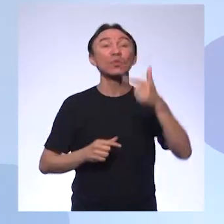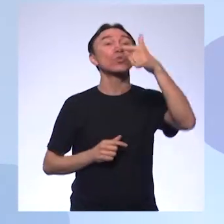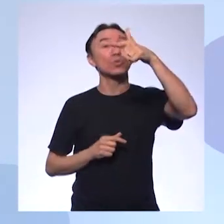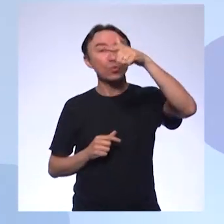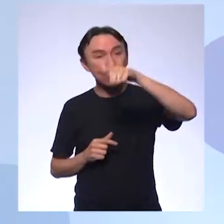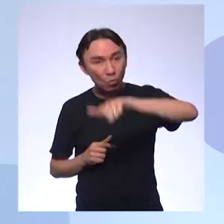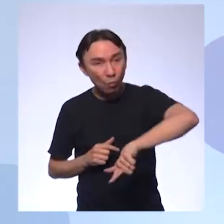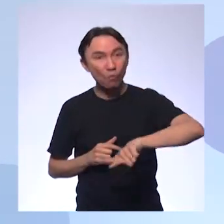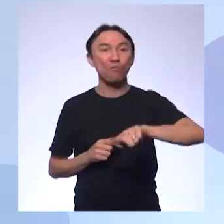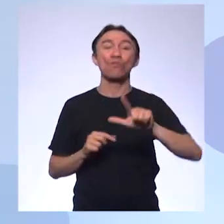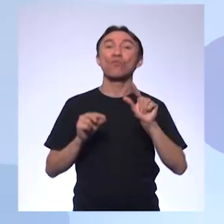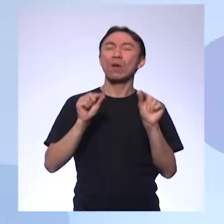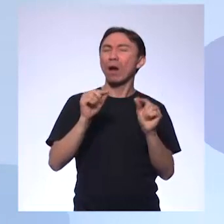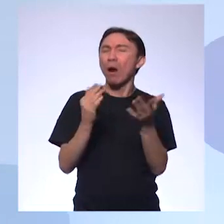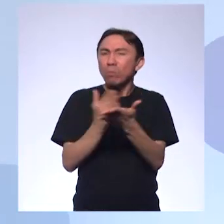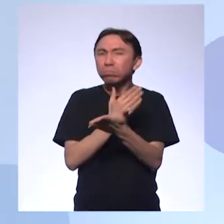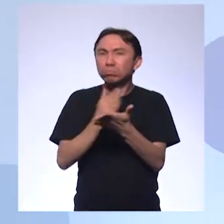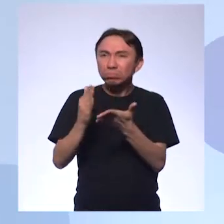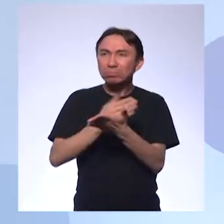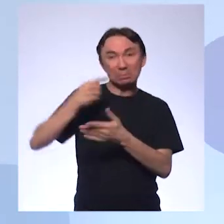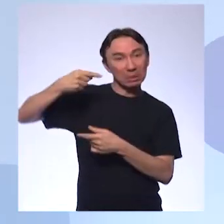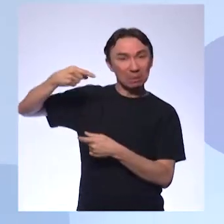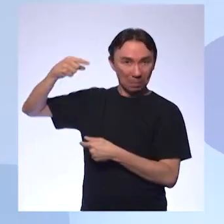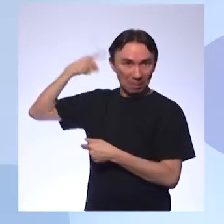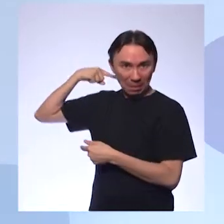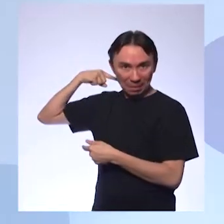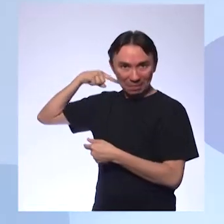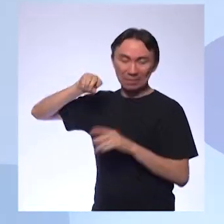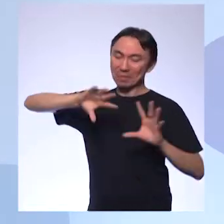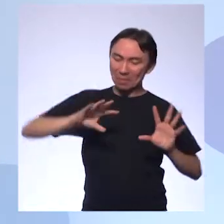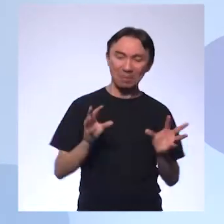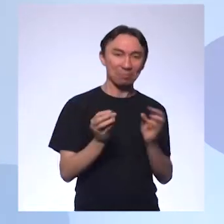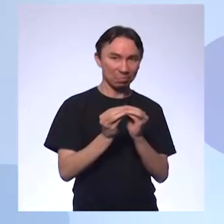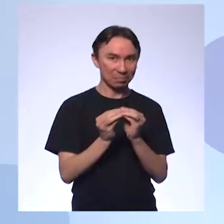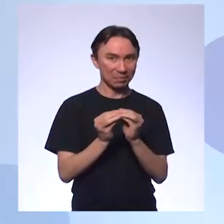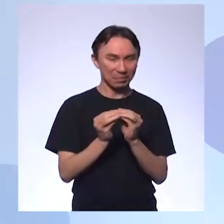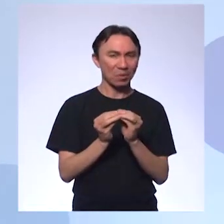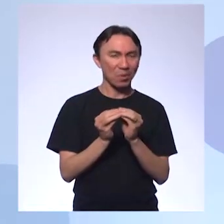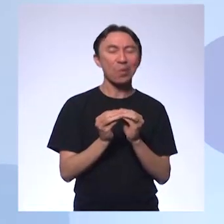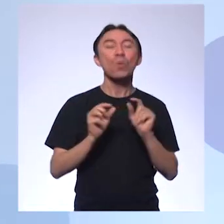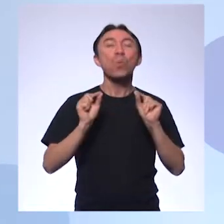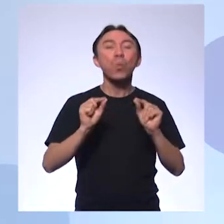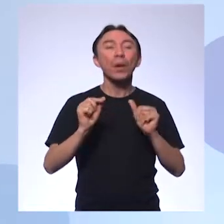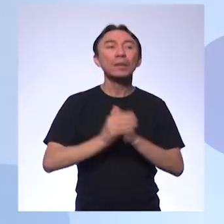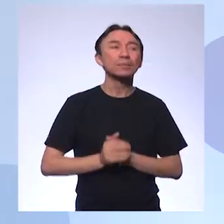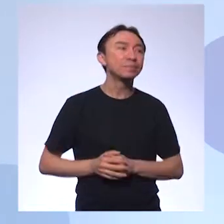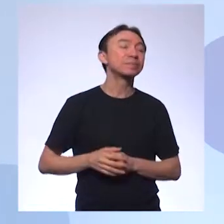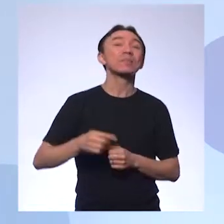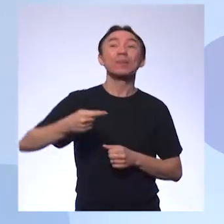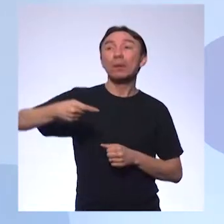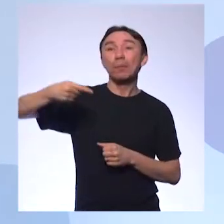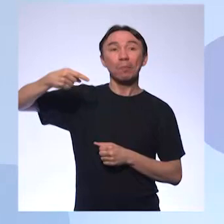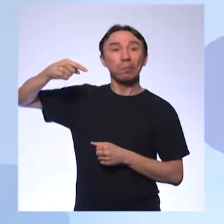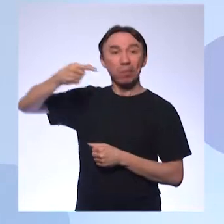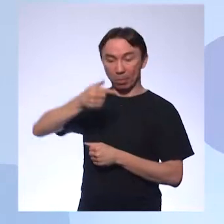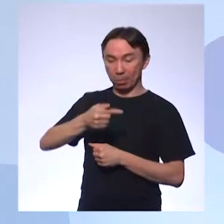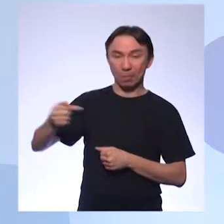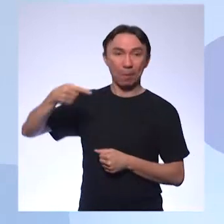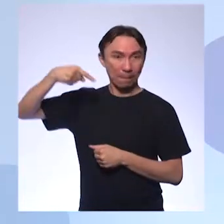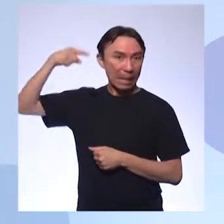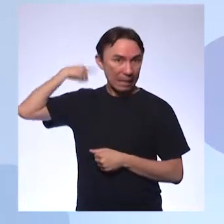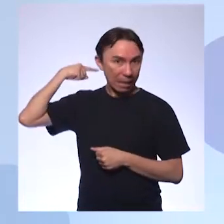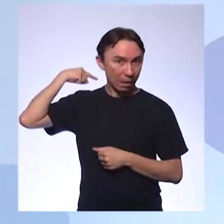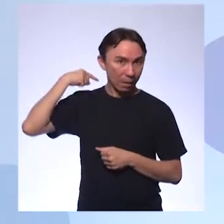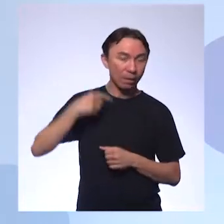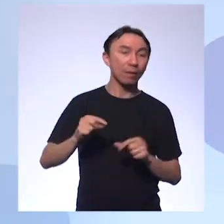brevemente alguns pontos da aula da semana passada. O que nós vimos na semana passada? A gente falou de planejamento, né, de